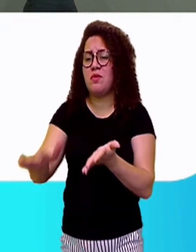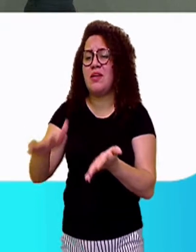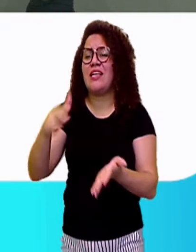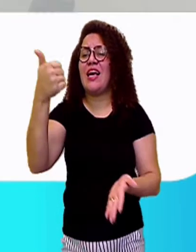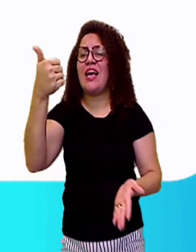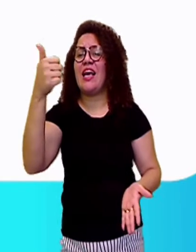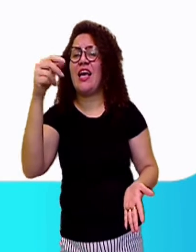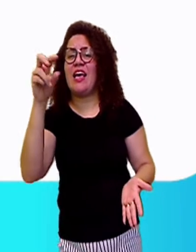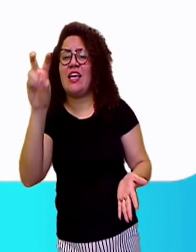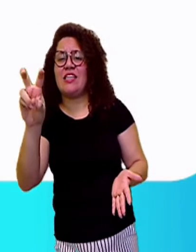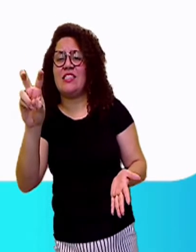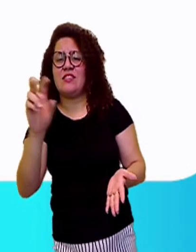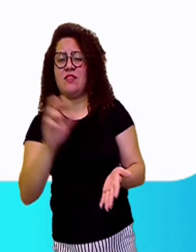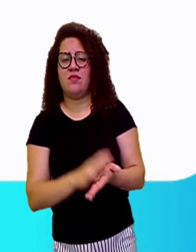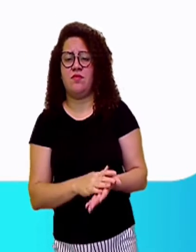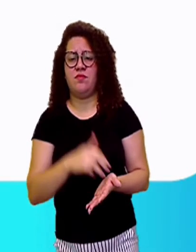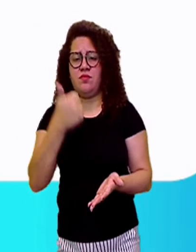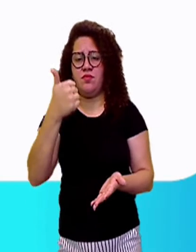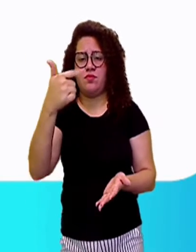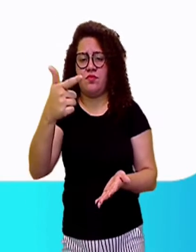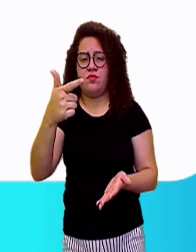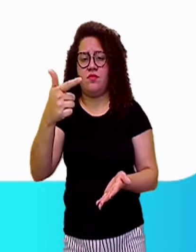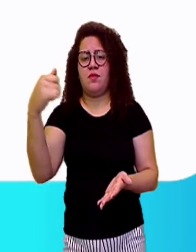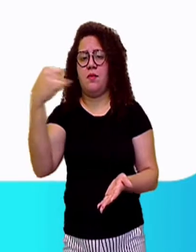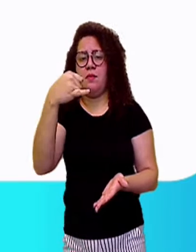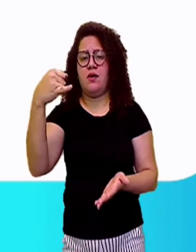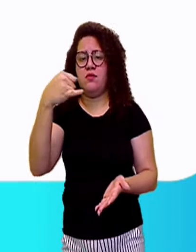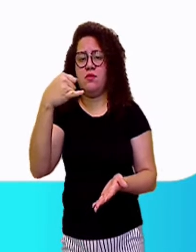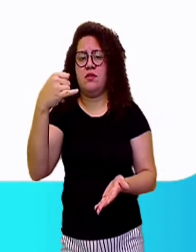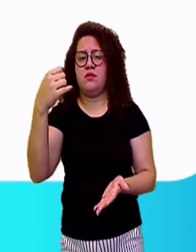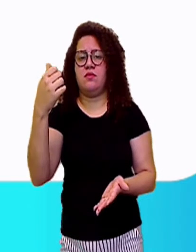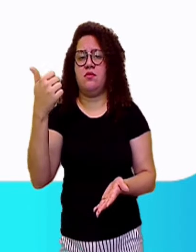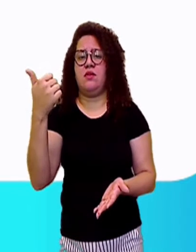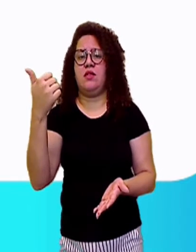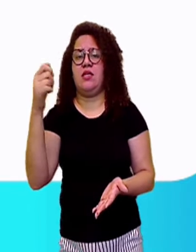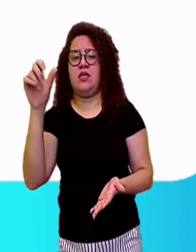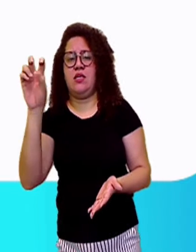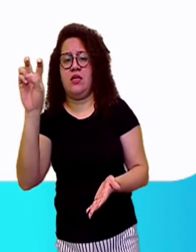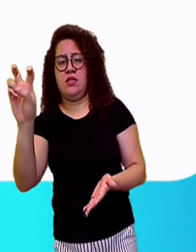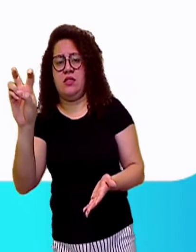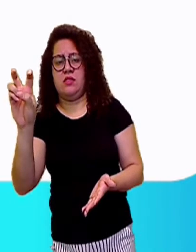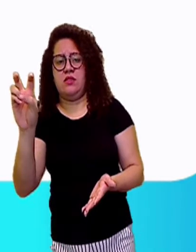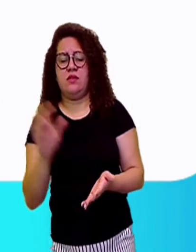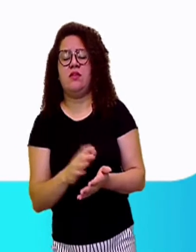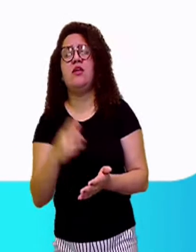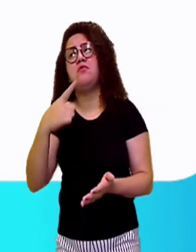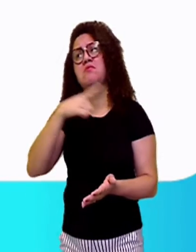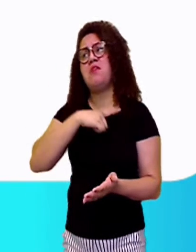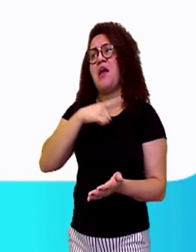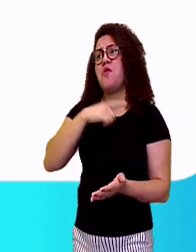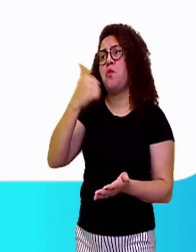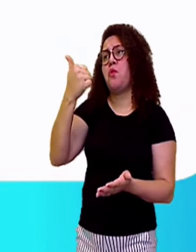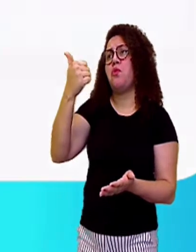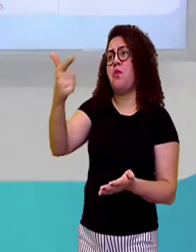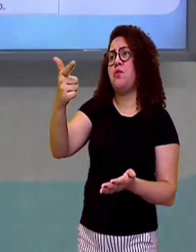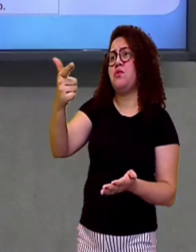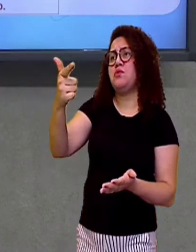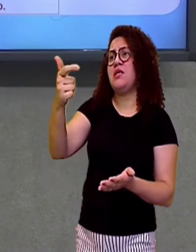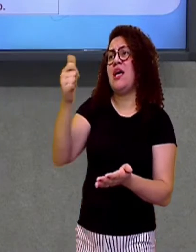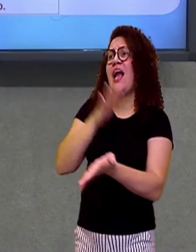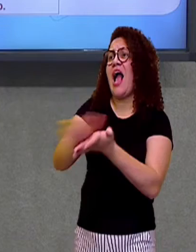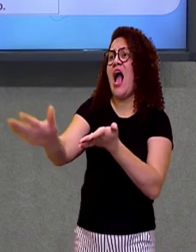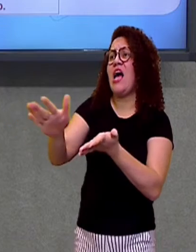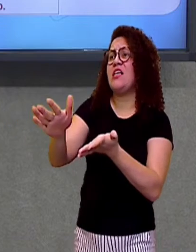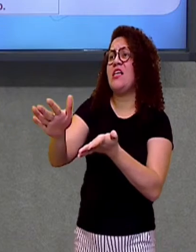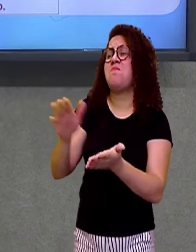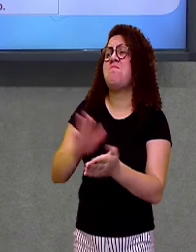15. Então ficou 12 menos 15, né? Se eu tenho R$ 12 e eu vou gastar mais do que